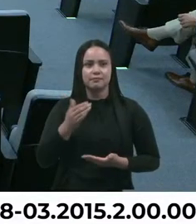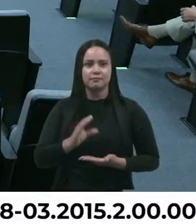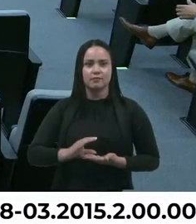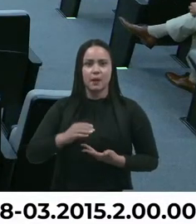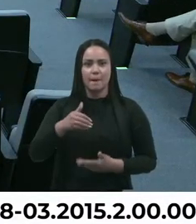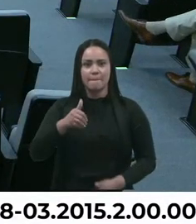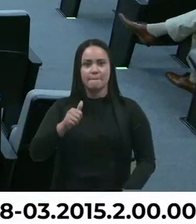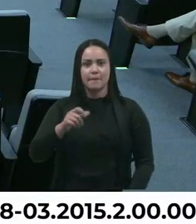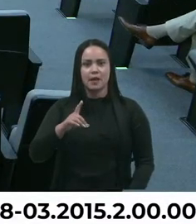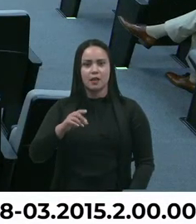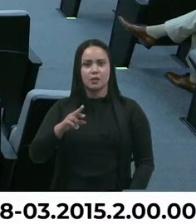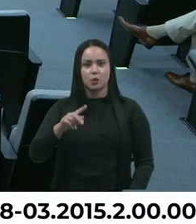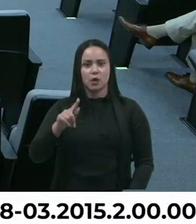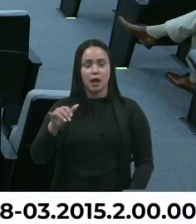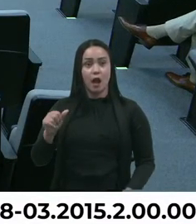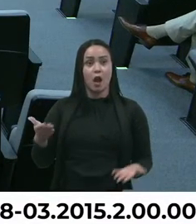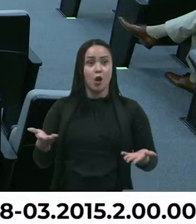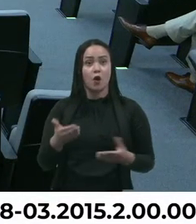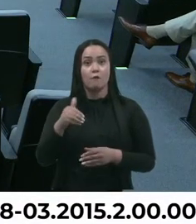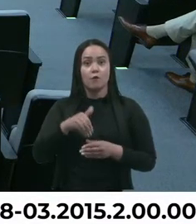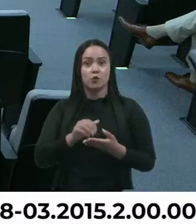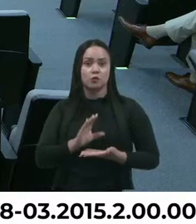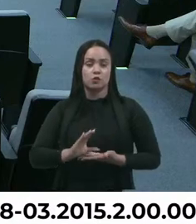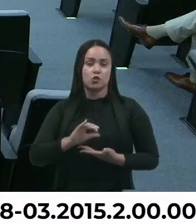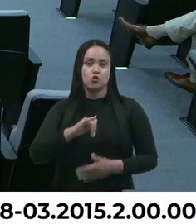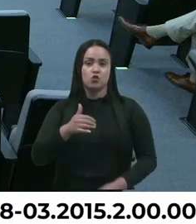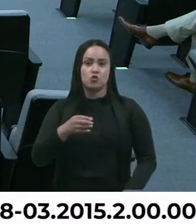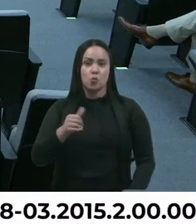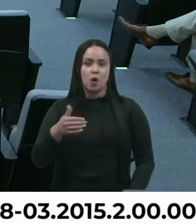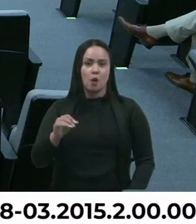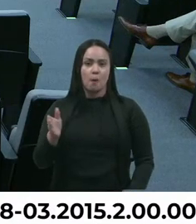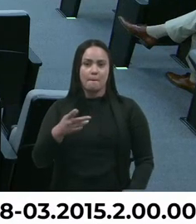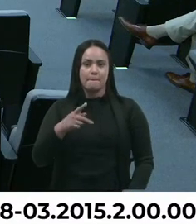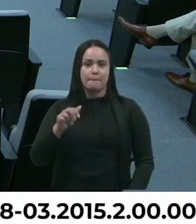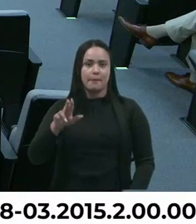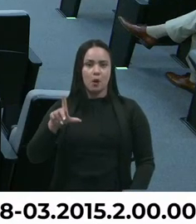conselheiro Madruga. Como voto, conselheiro João Paulo.